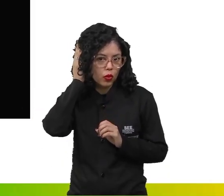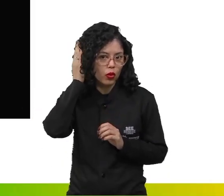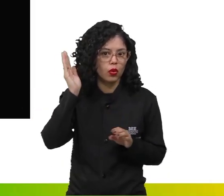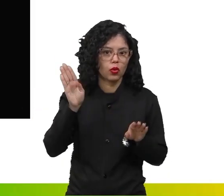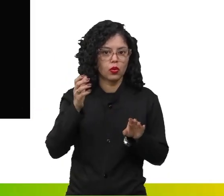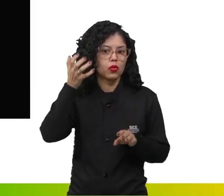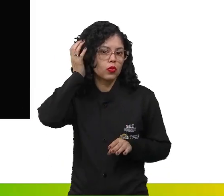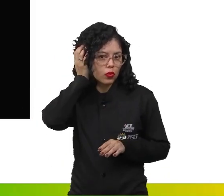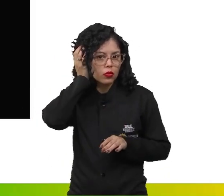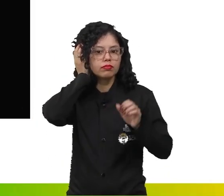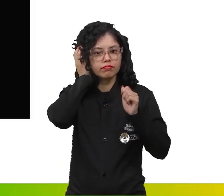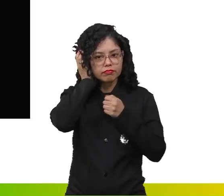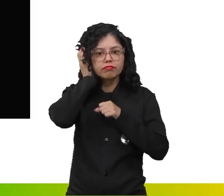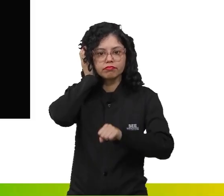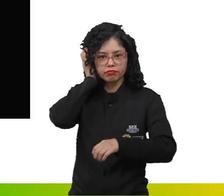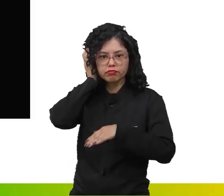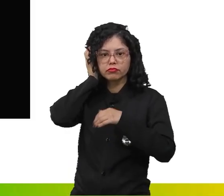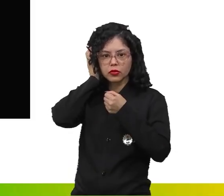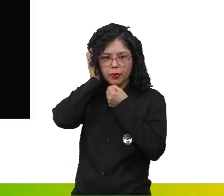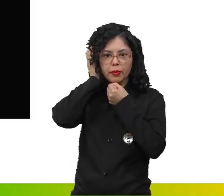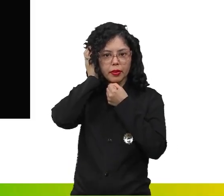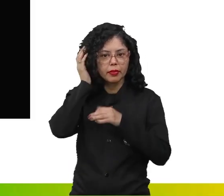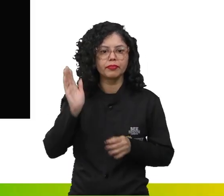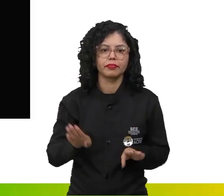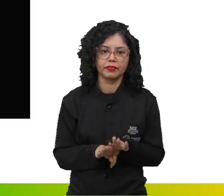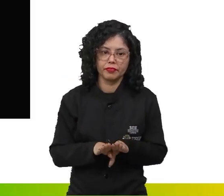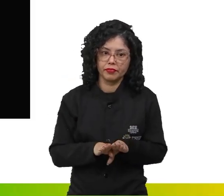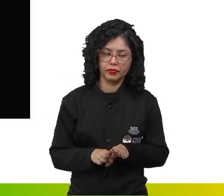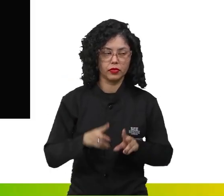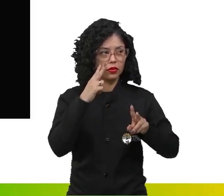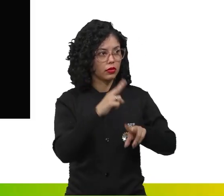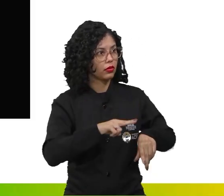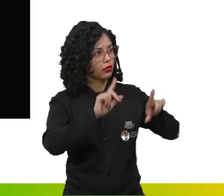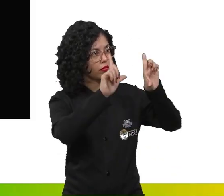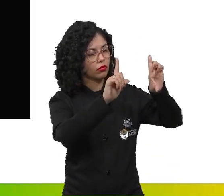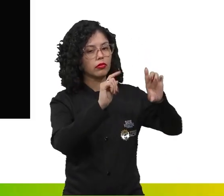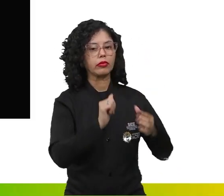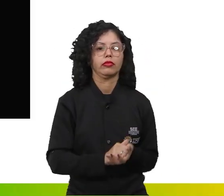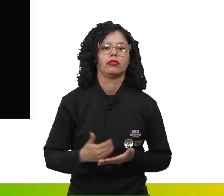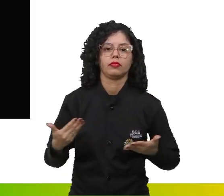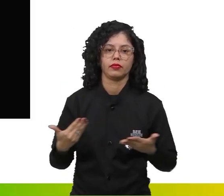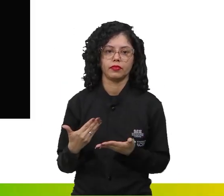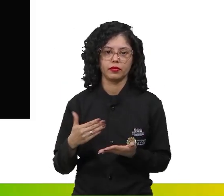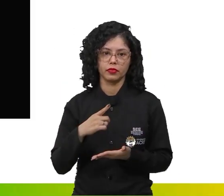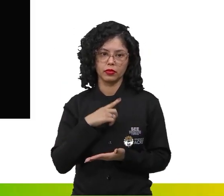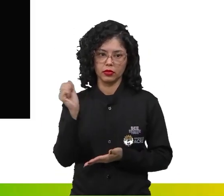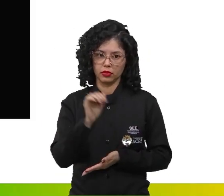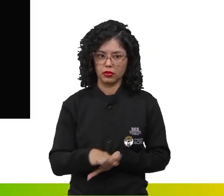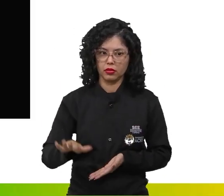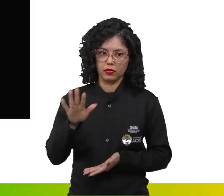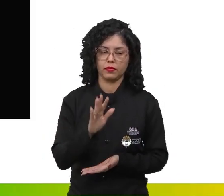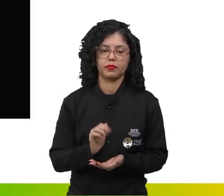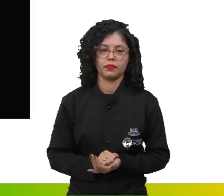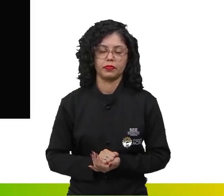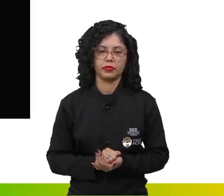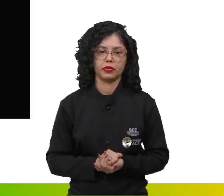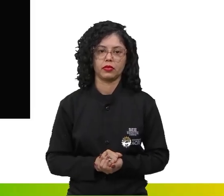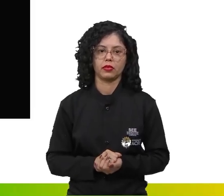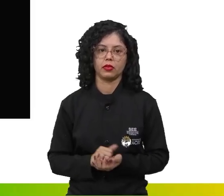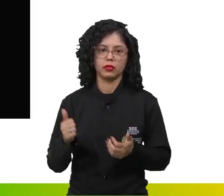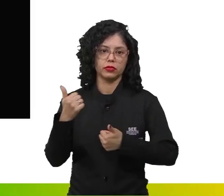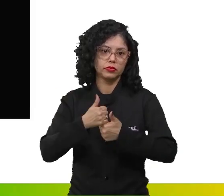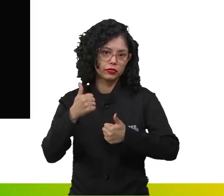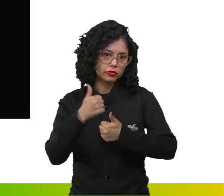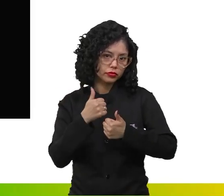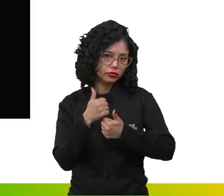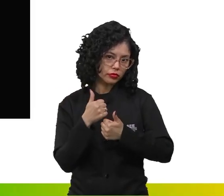quanto as pessoas ficarem ali olhando os outdoors, no geral, os outdoors, né, no geral. Então, foi